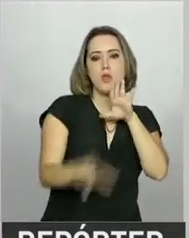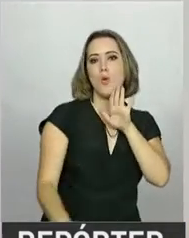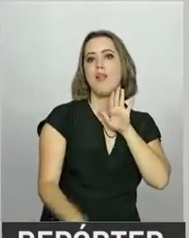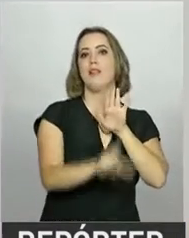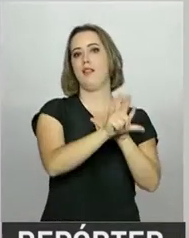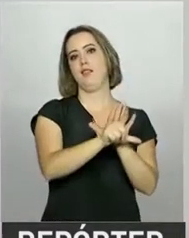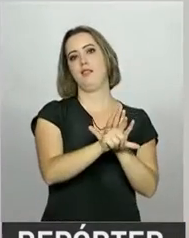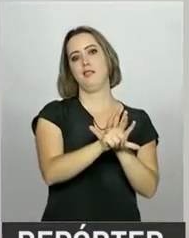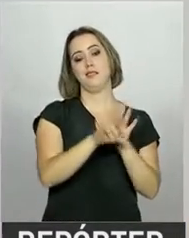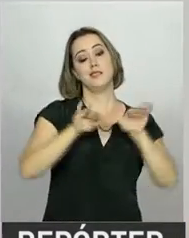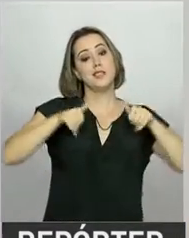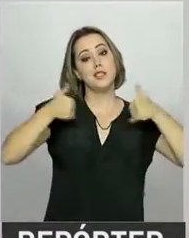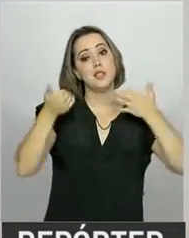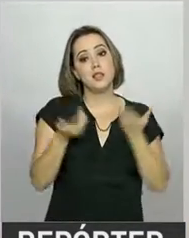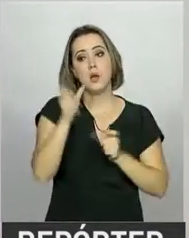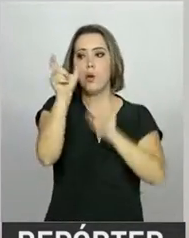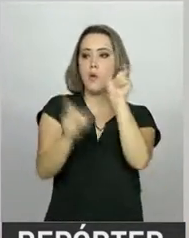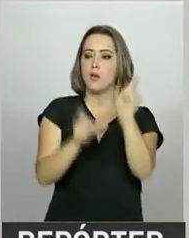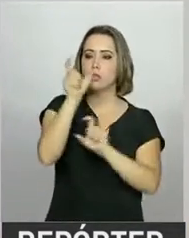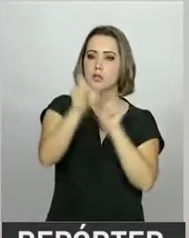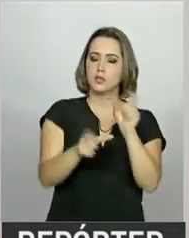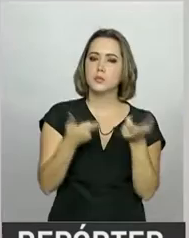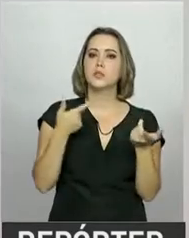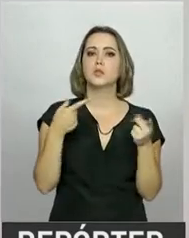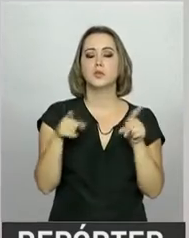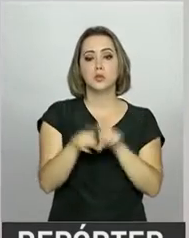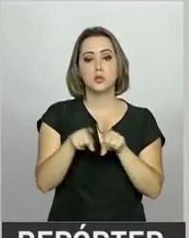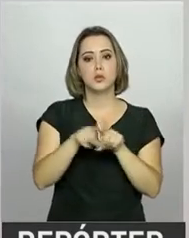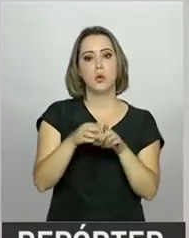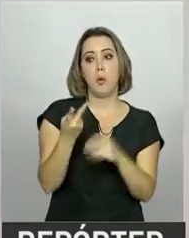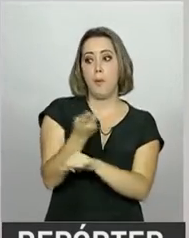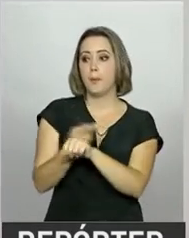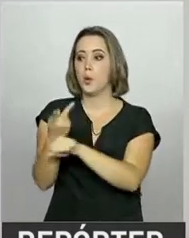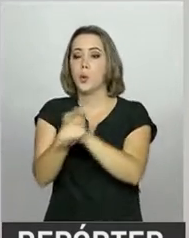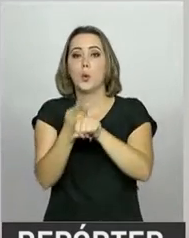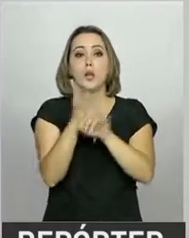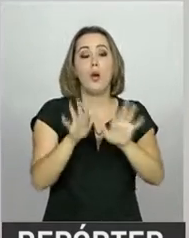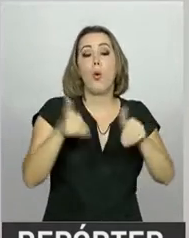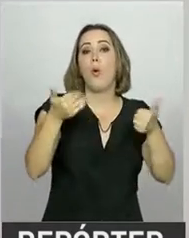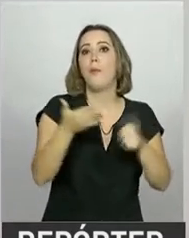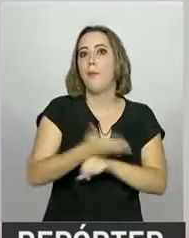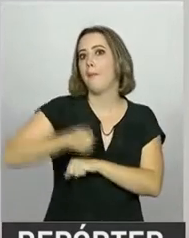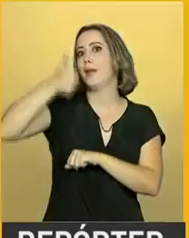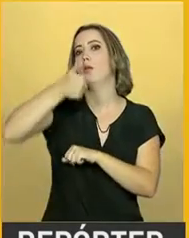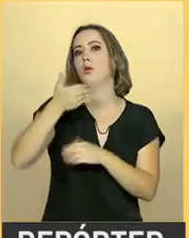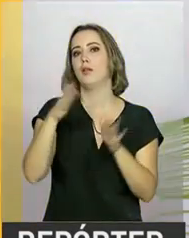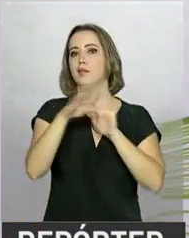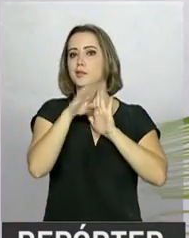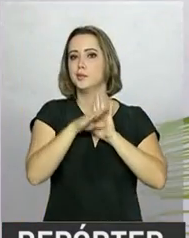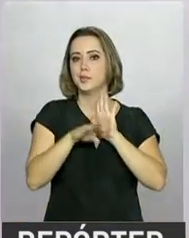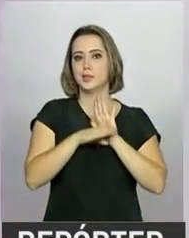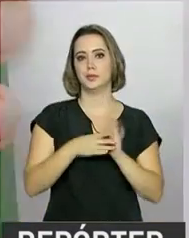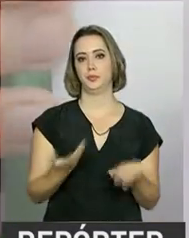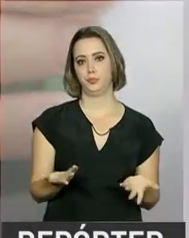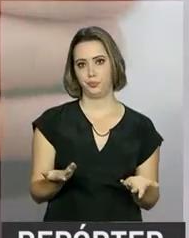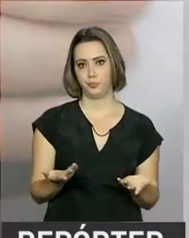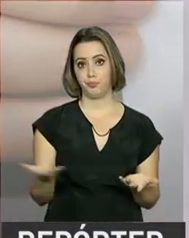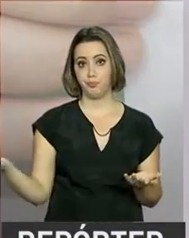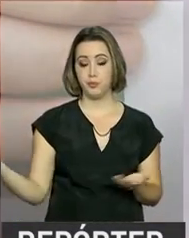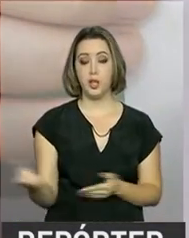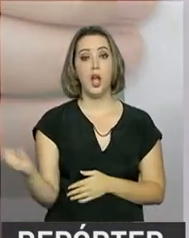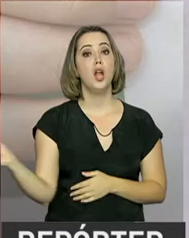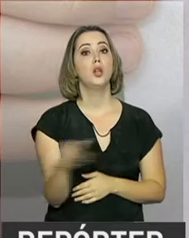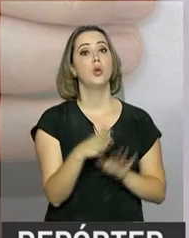as pessoas que fazem esse programa provavelmente vão buscar em melhorar seus programas a proposta quer também